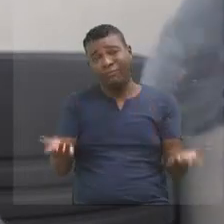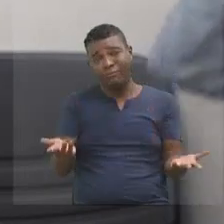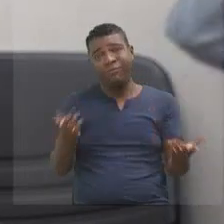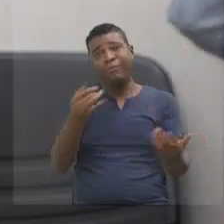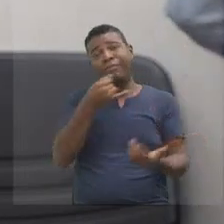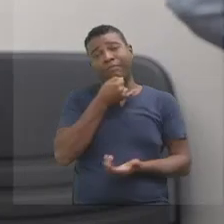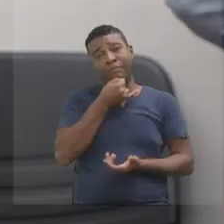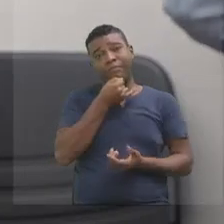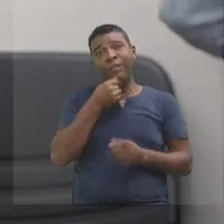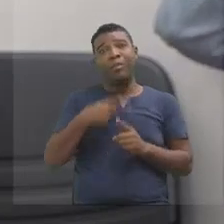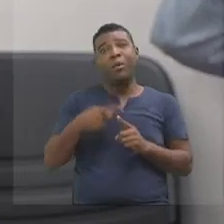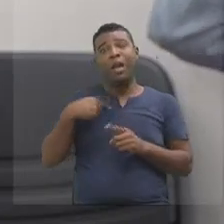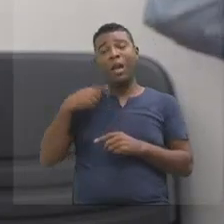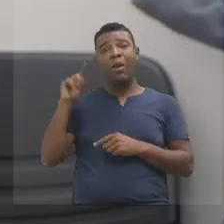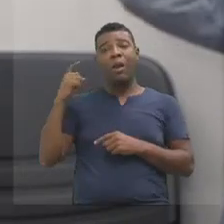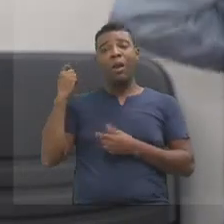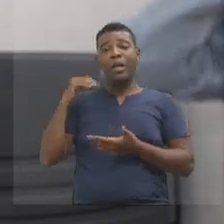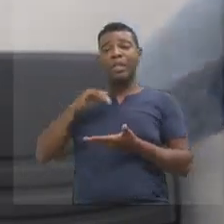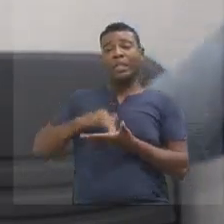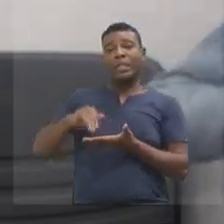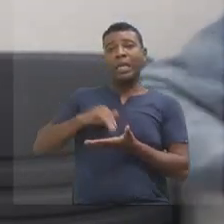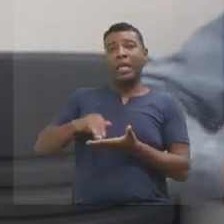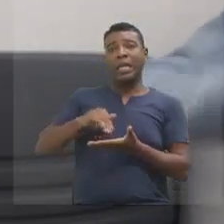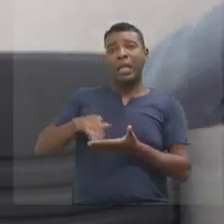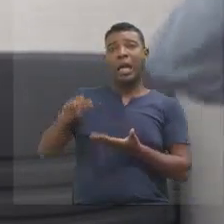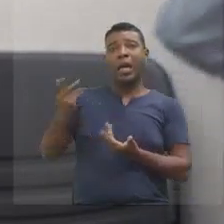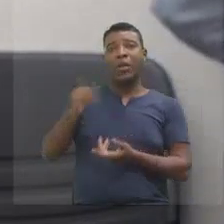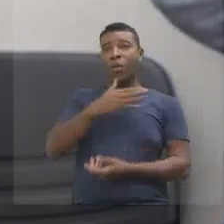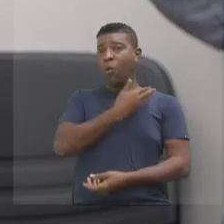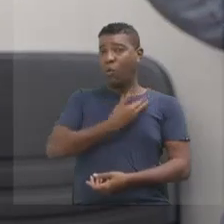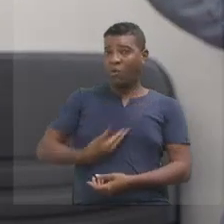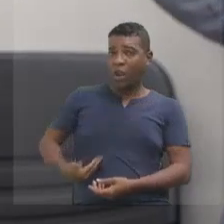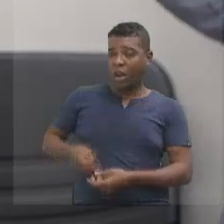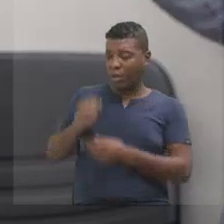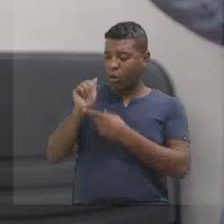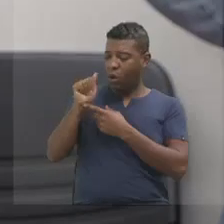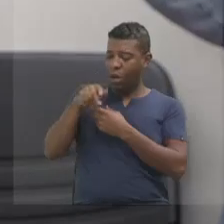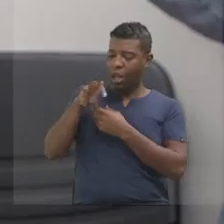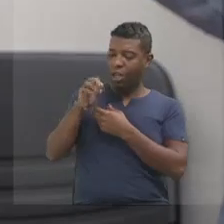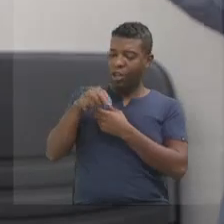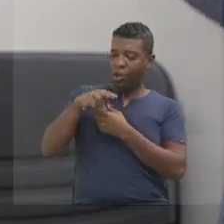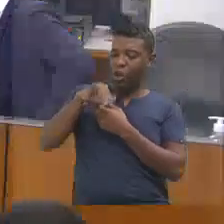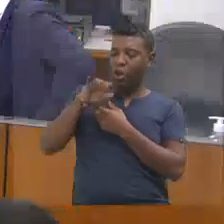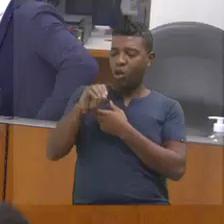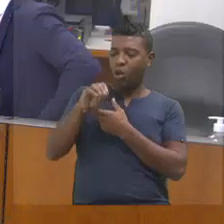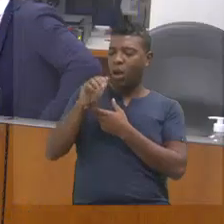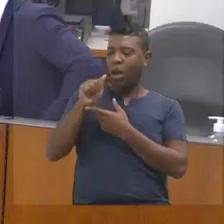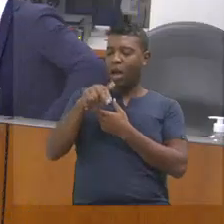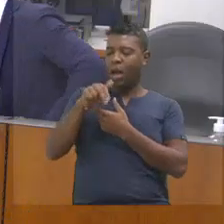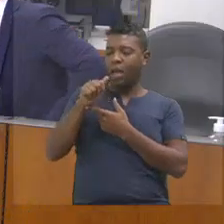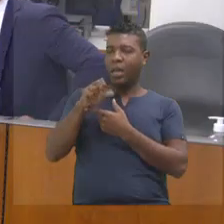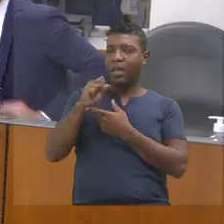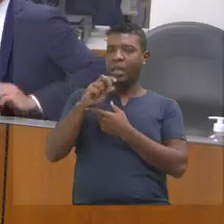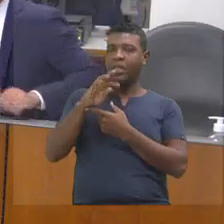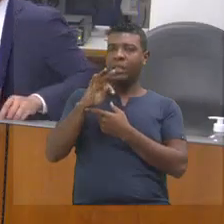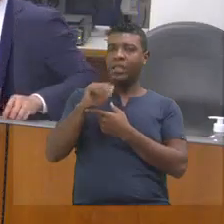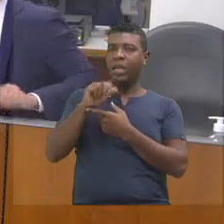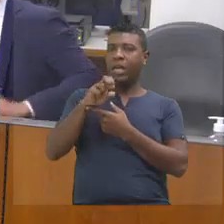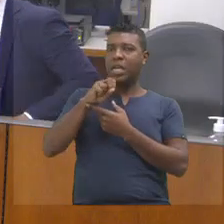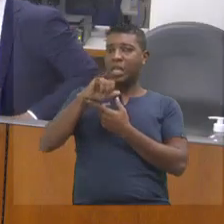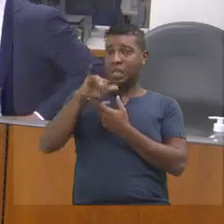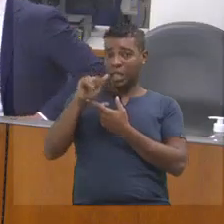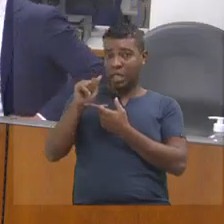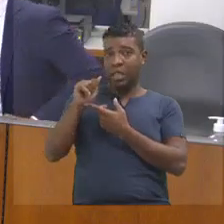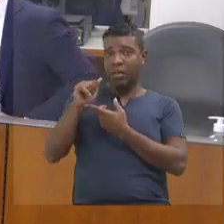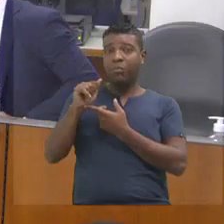eu era secretário então Governador Antônio Anastasia e conseguimos